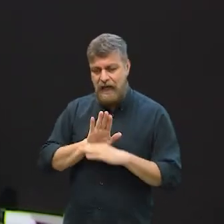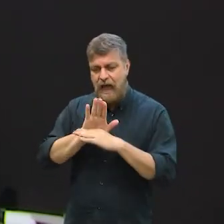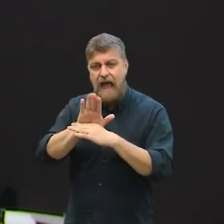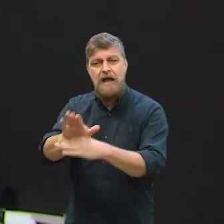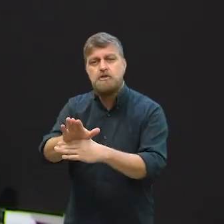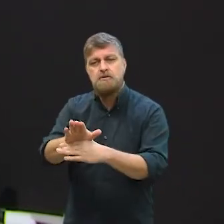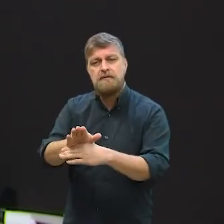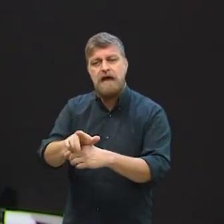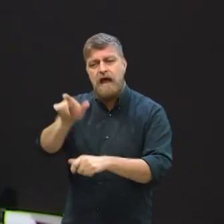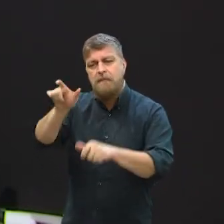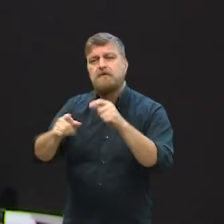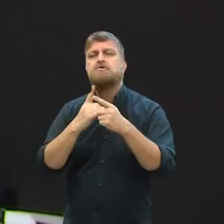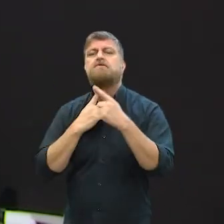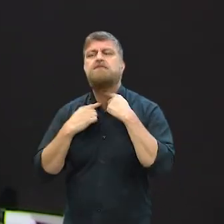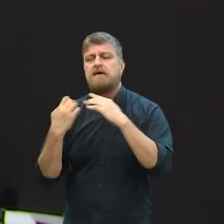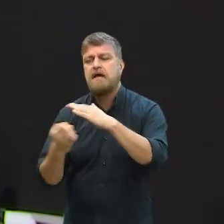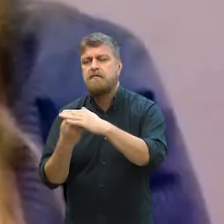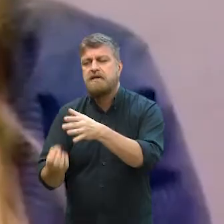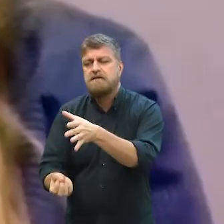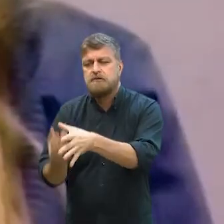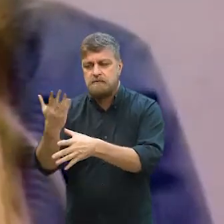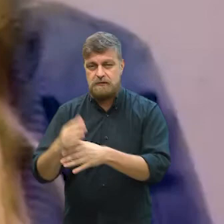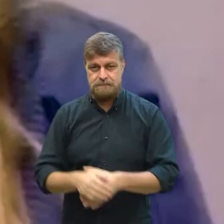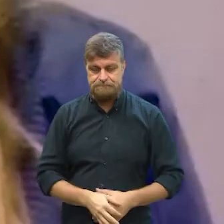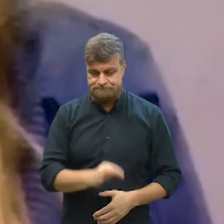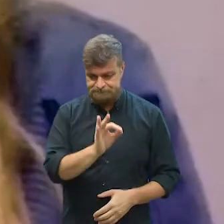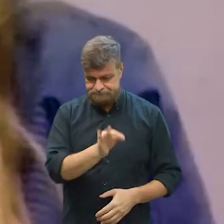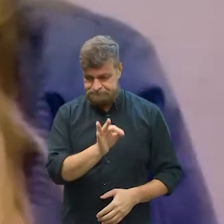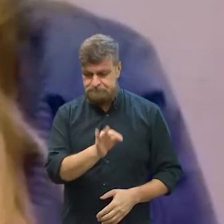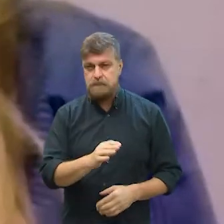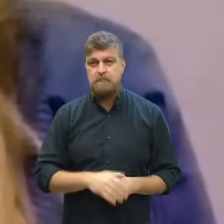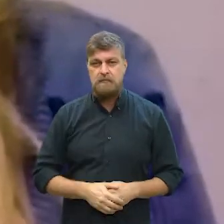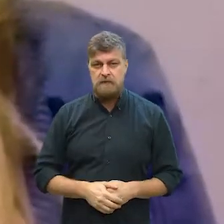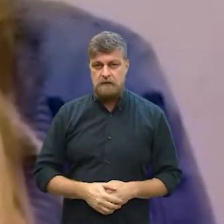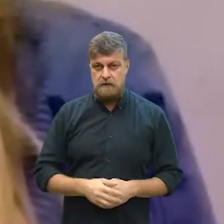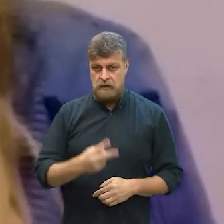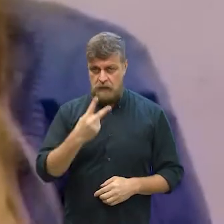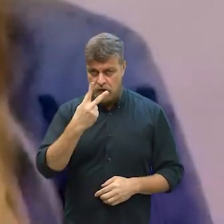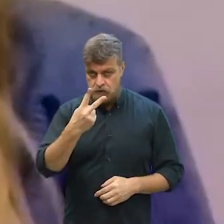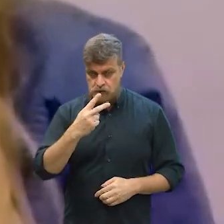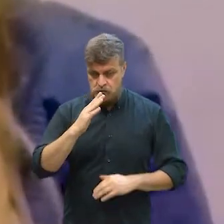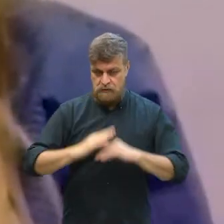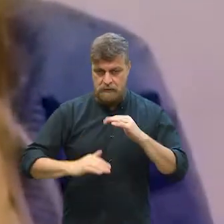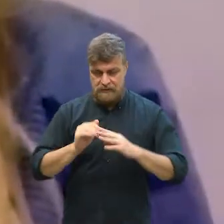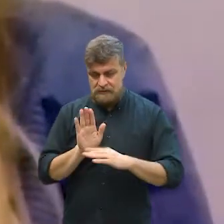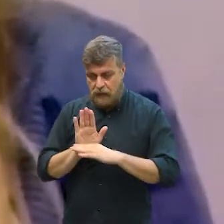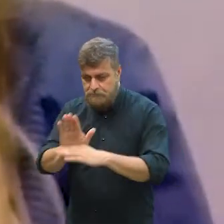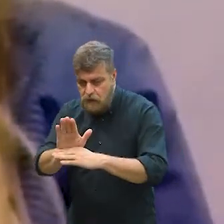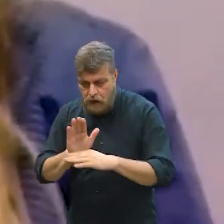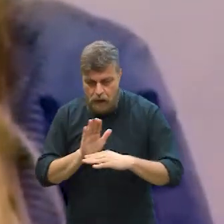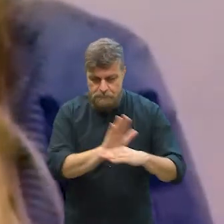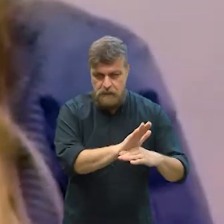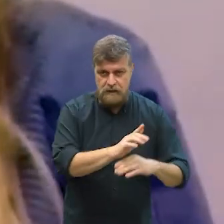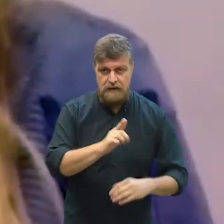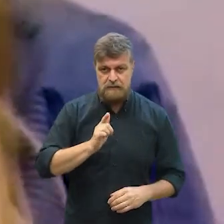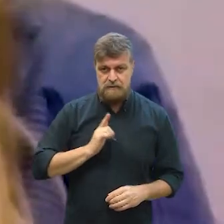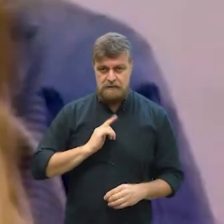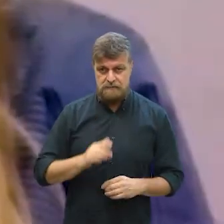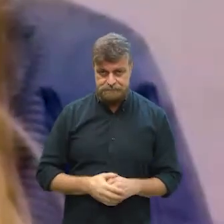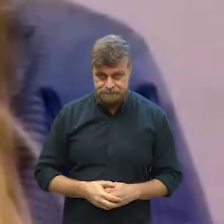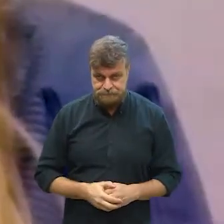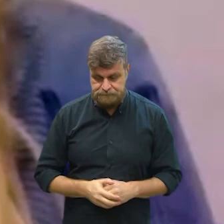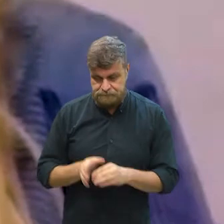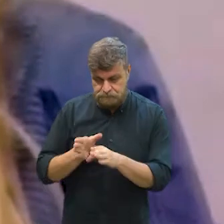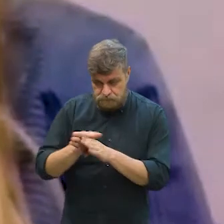público vindo do Sebrae? Perfeito. Mirna, nós temos aqui 2 formatos de atuação para apoiar o empresário, com